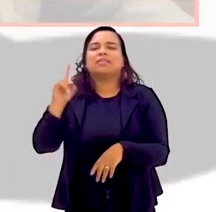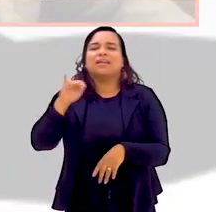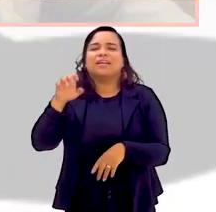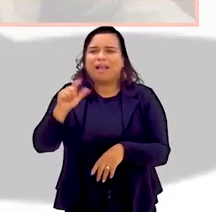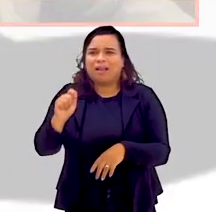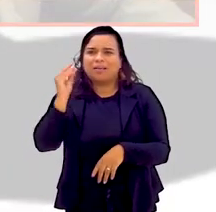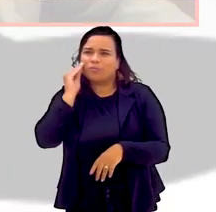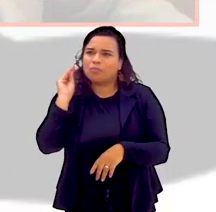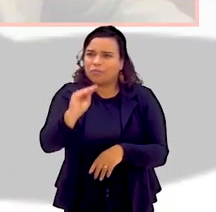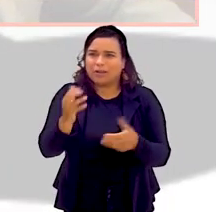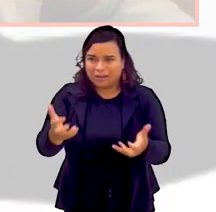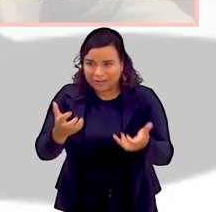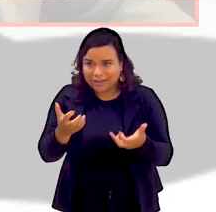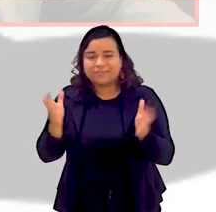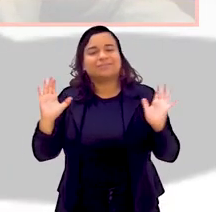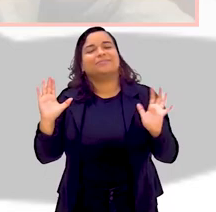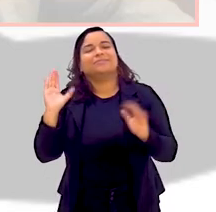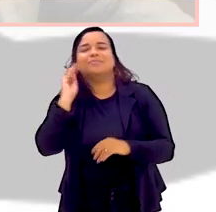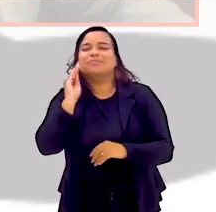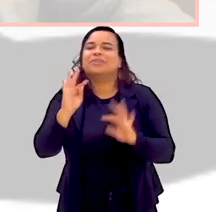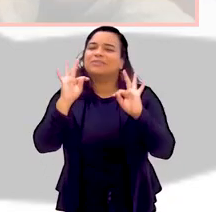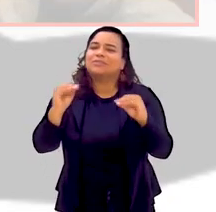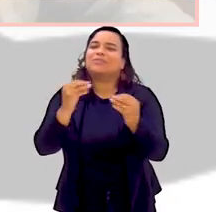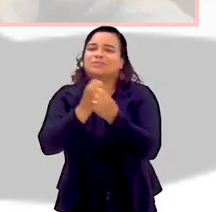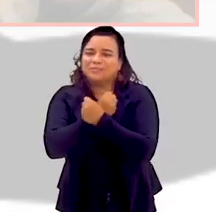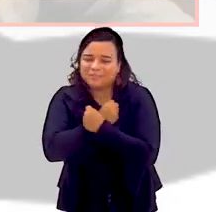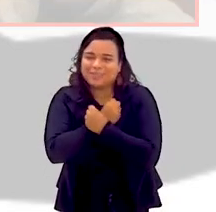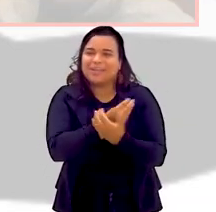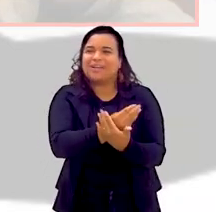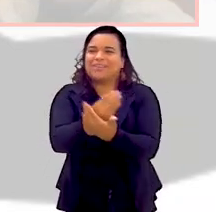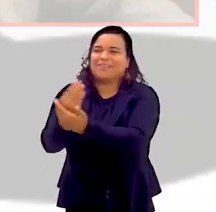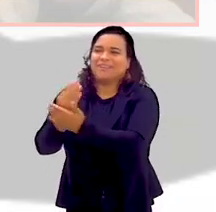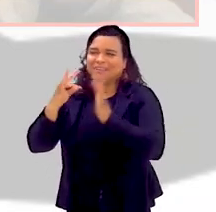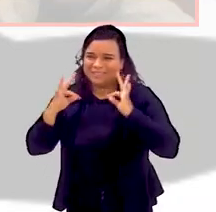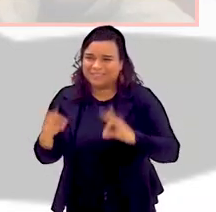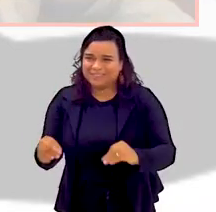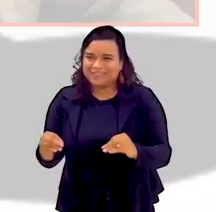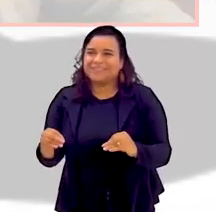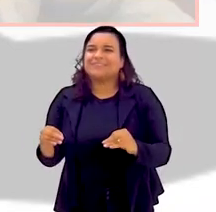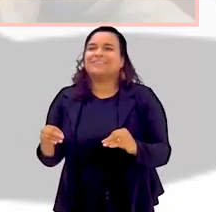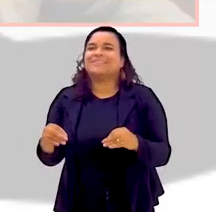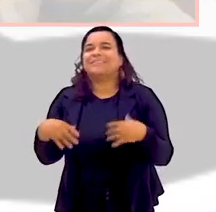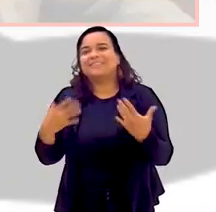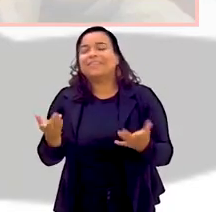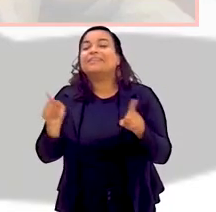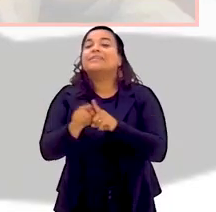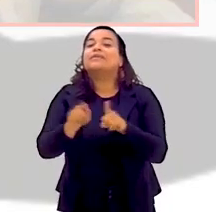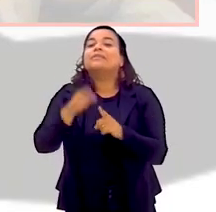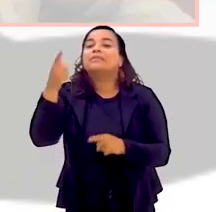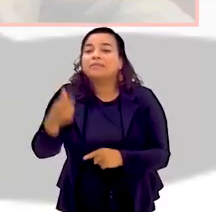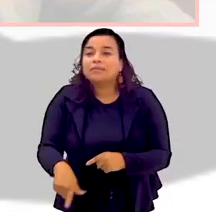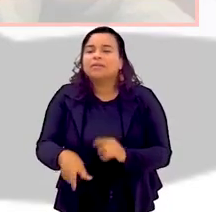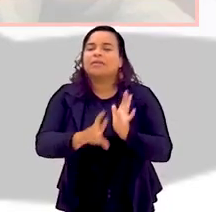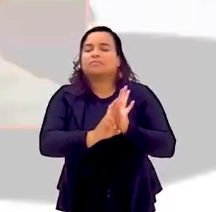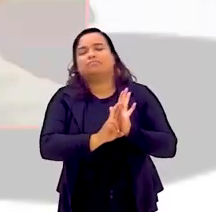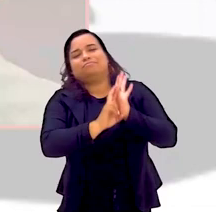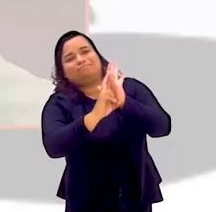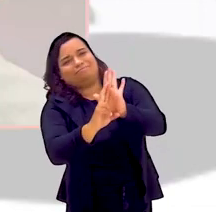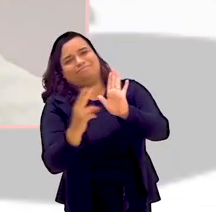alguém? Não, beijo a Um todos. abraço? Um Um abraço a todos abraço? também. E acho que eu ia ressaltar